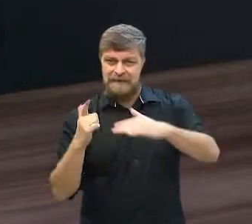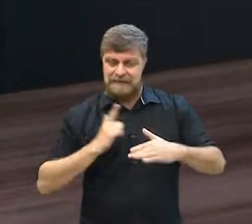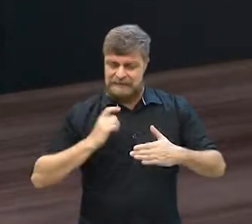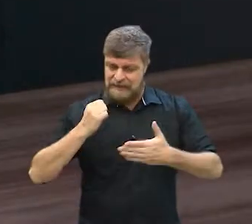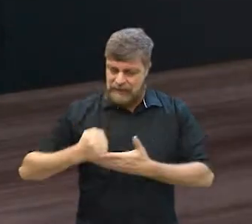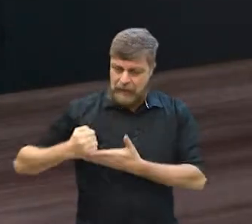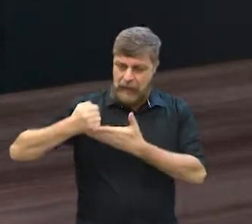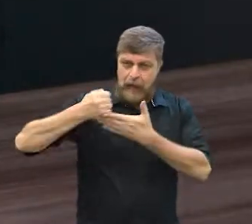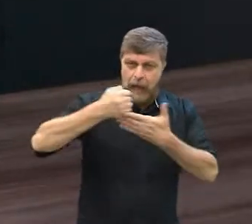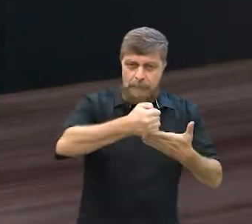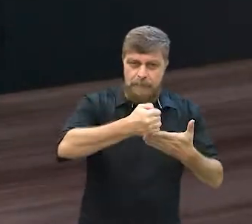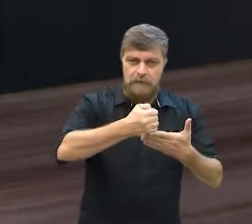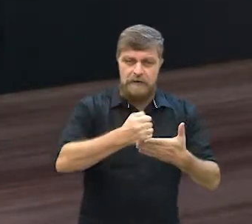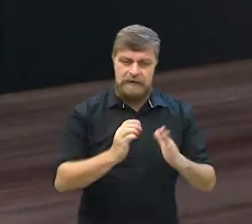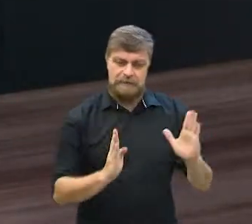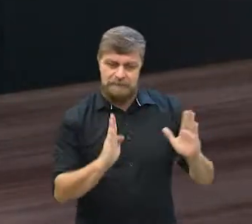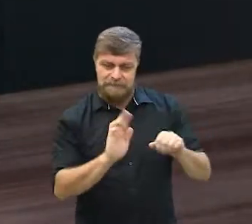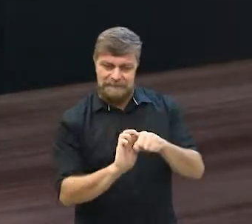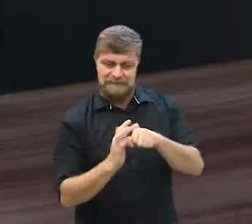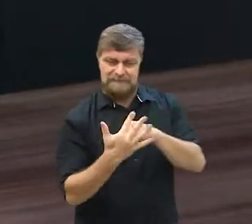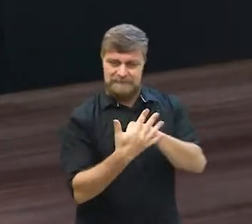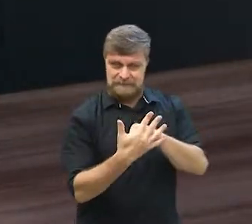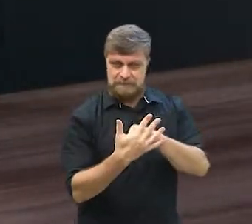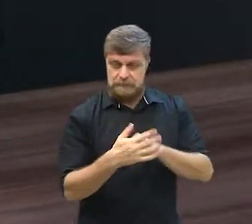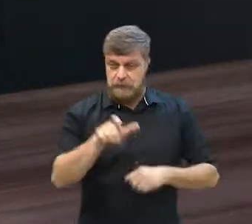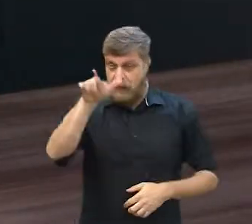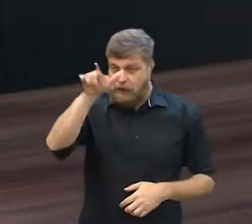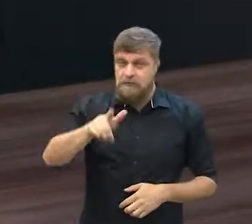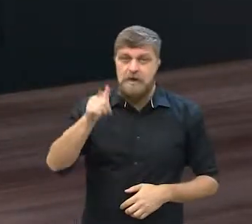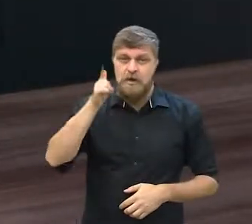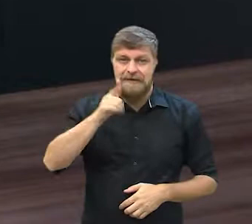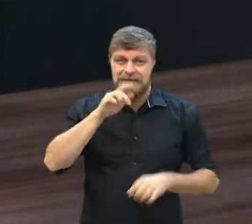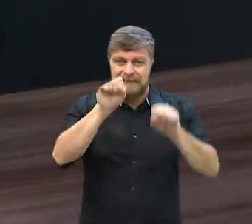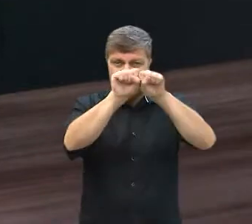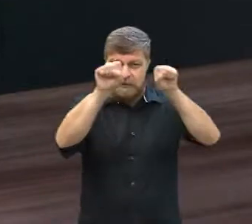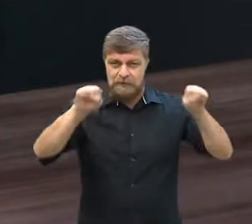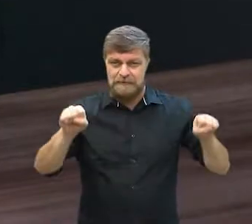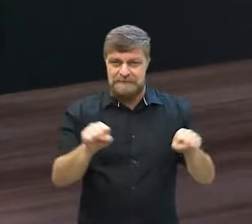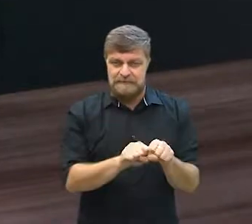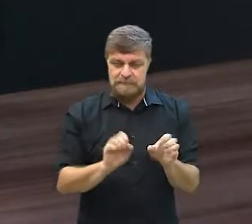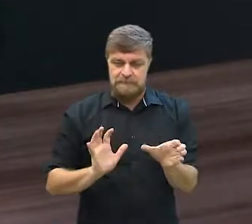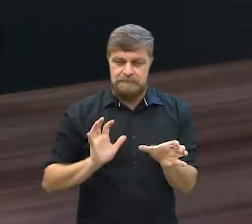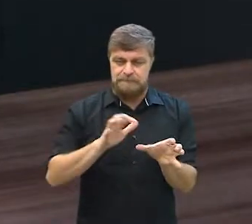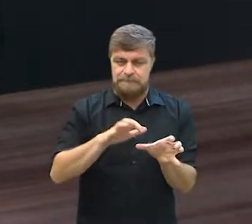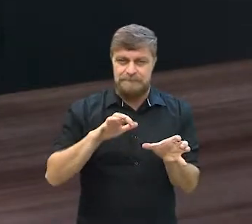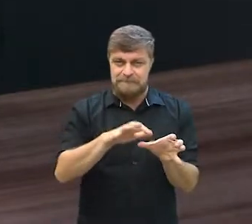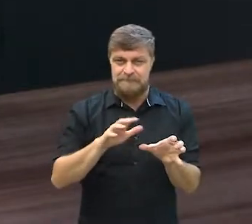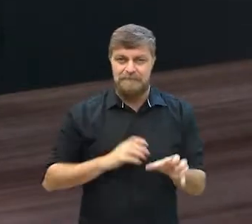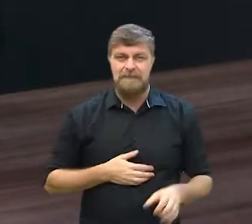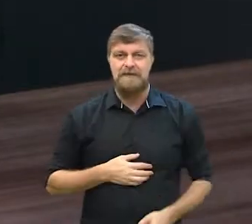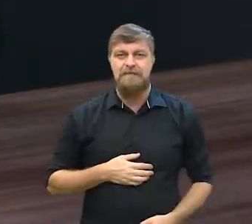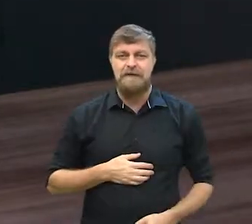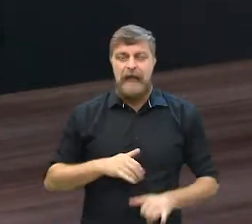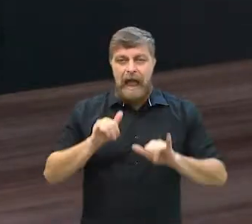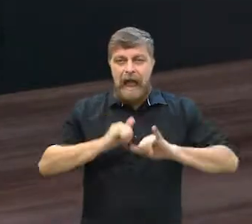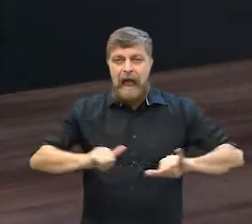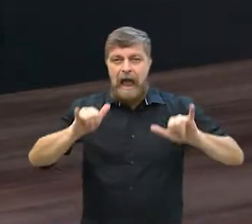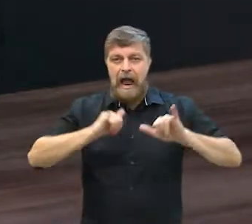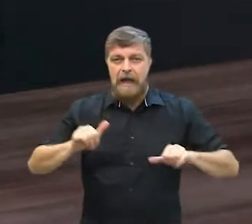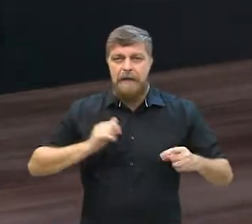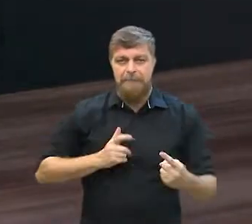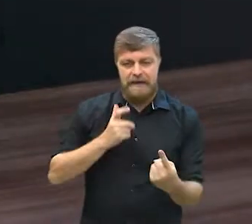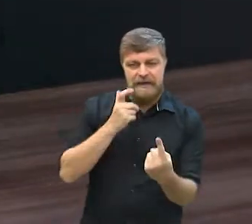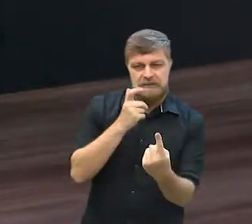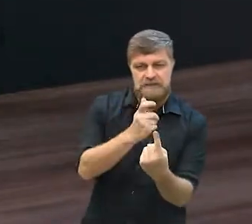tem colaborado nessas questões também da pandemia e trouxe um sistema de cadastramento para a campanha de vacinação para